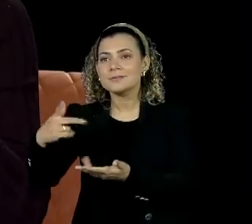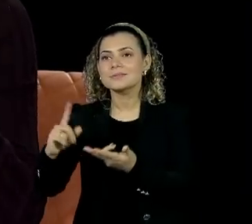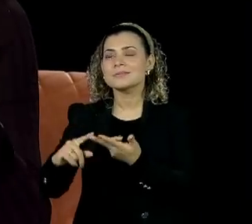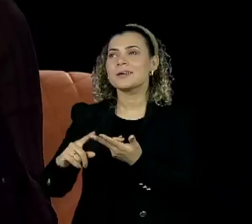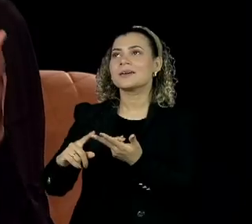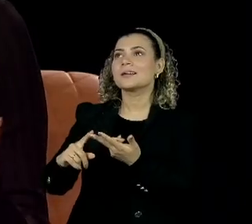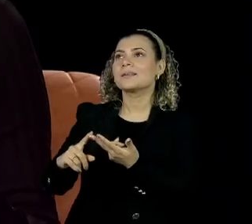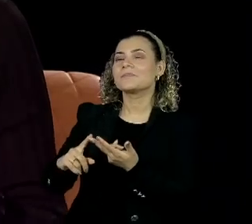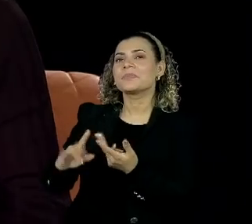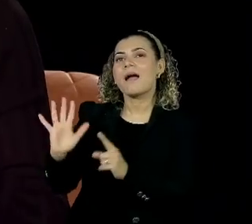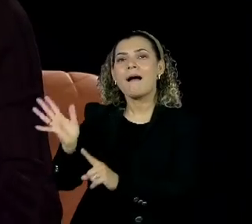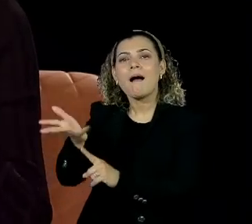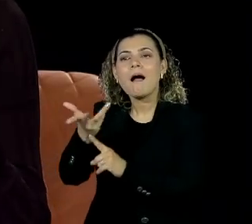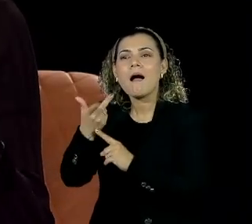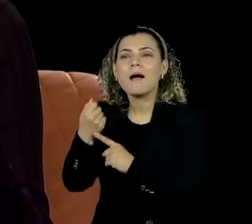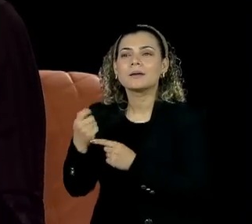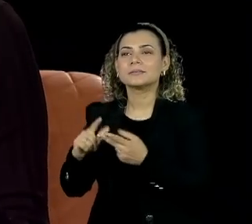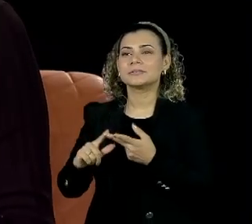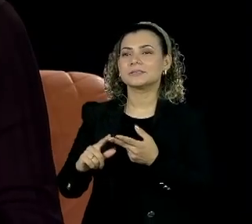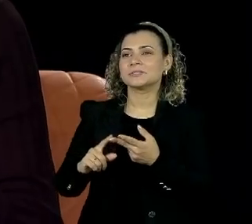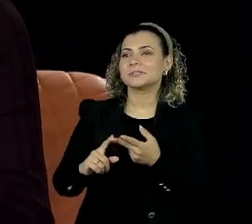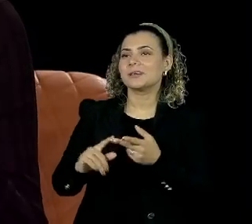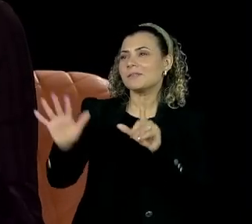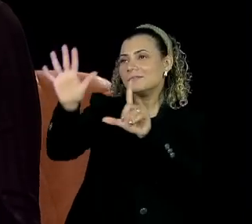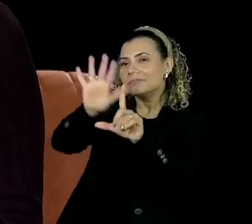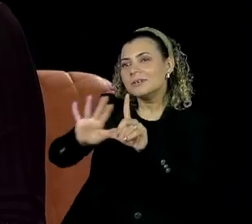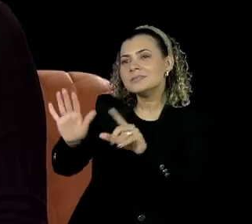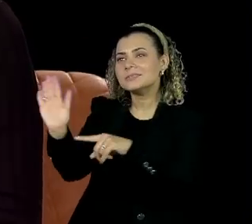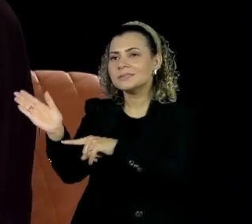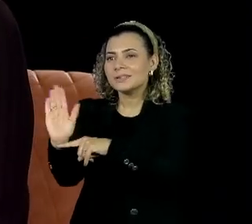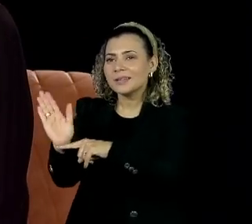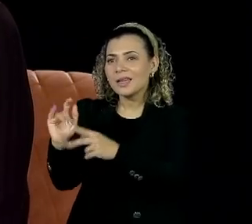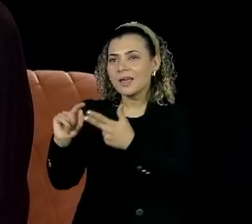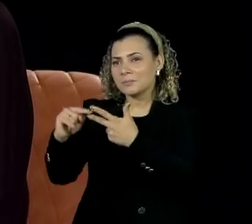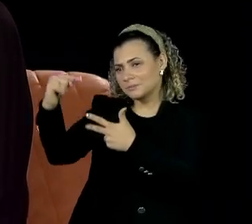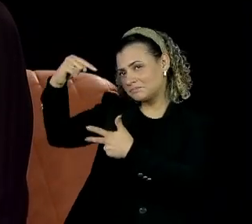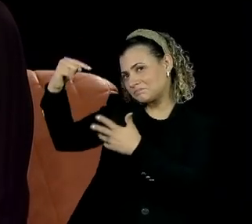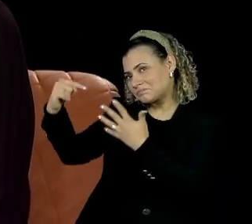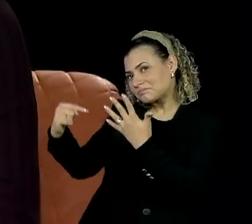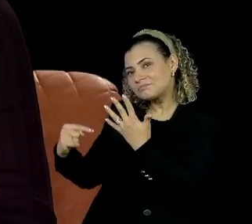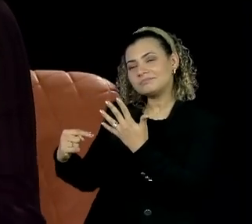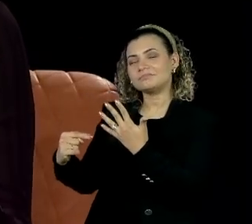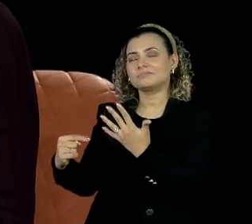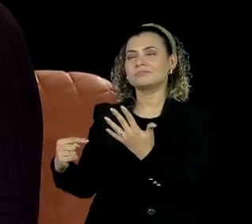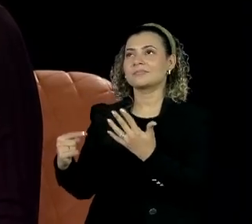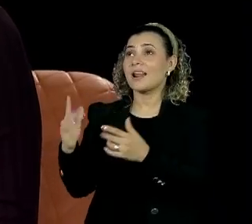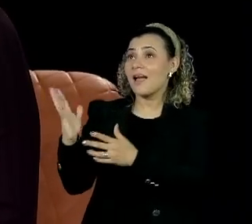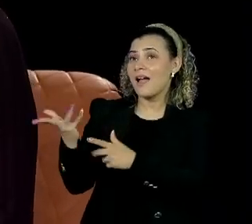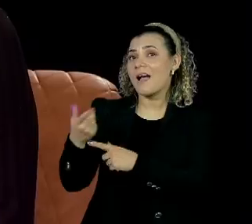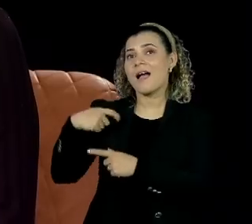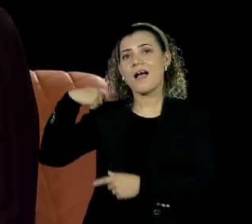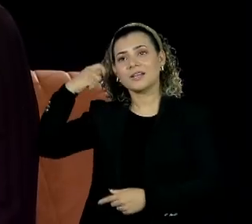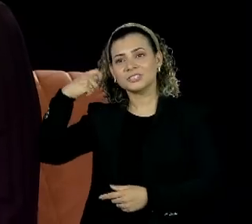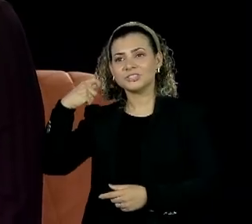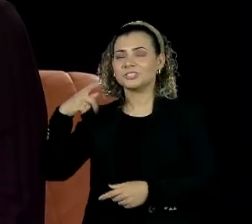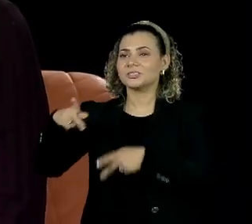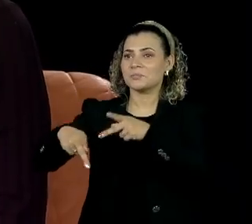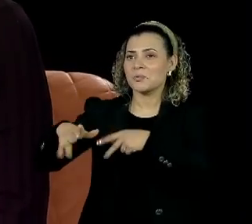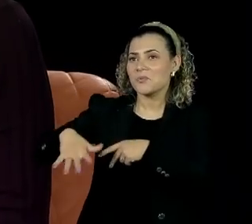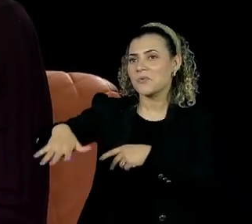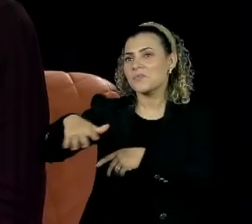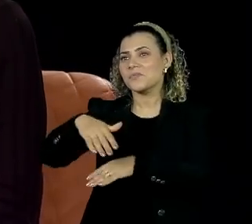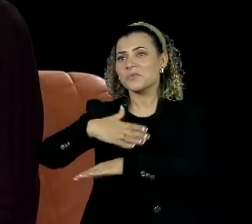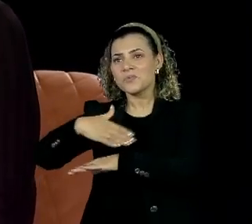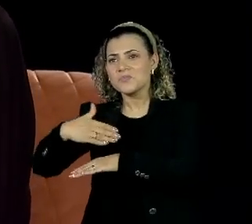as nossas artes plásticas, as nossas artes gráficas, o nosso cinema, os nossos artistas populares, a